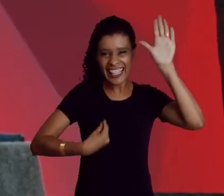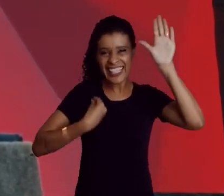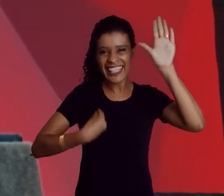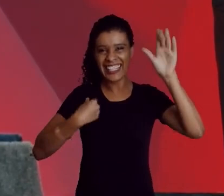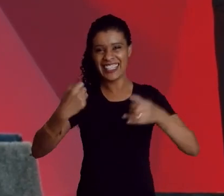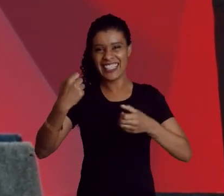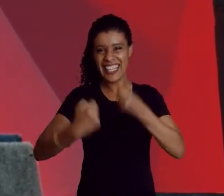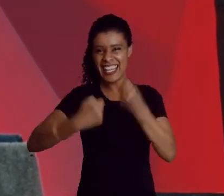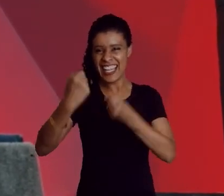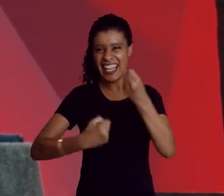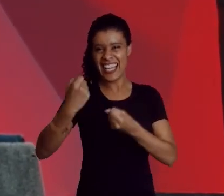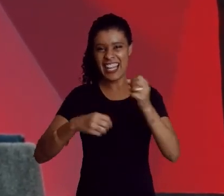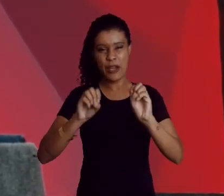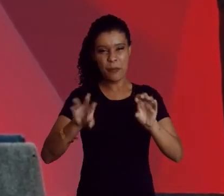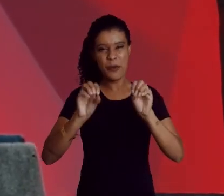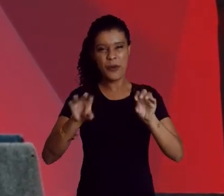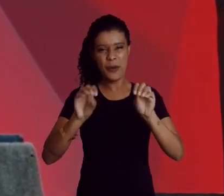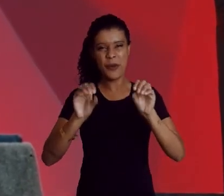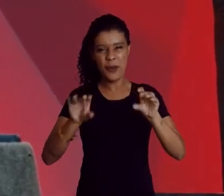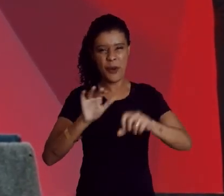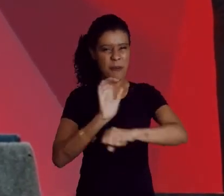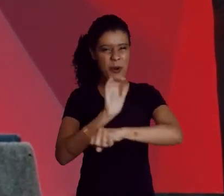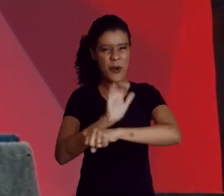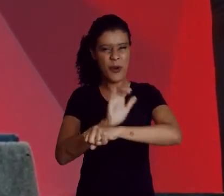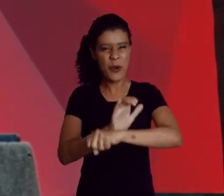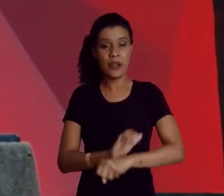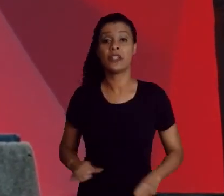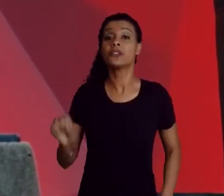Pede mais um. Avalia o terreno primeiro.